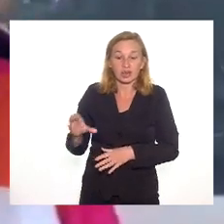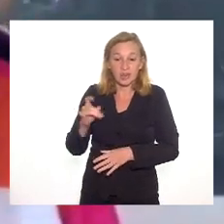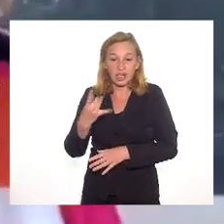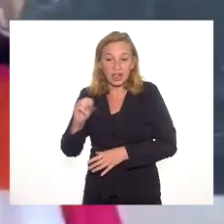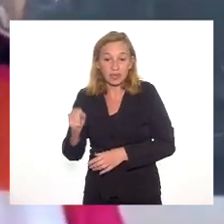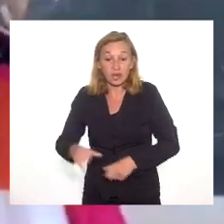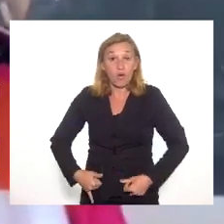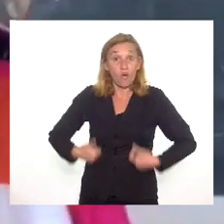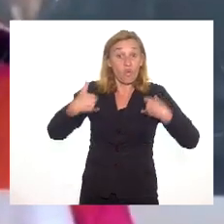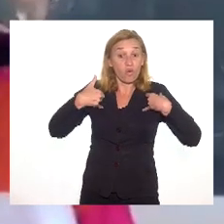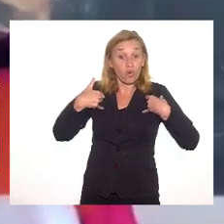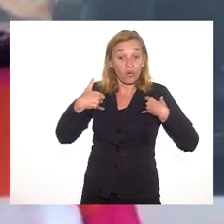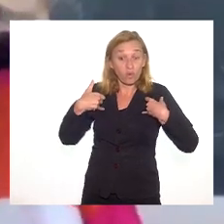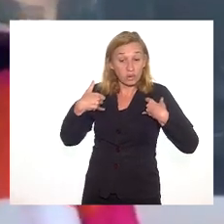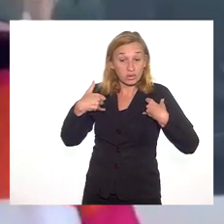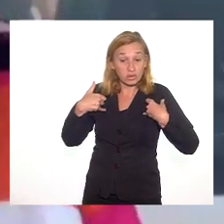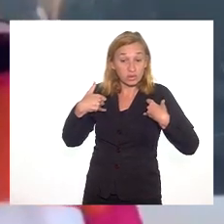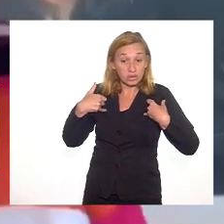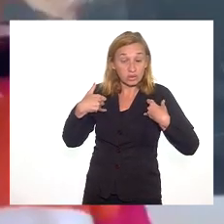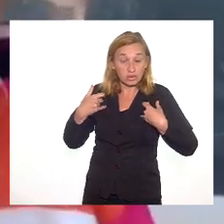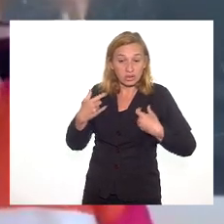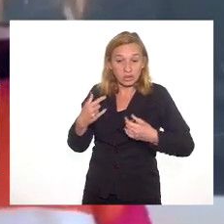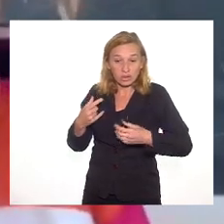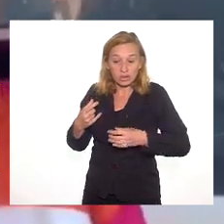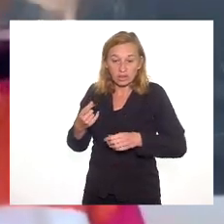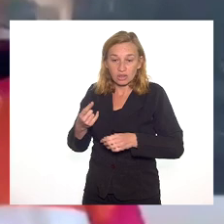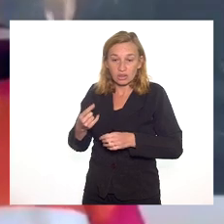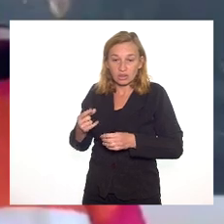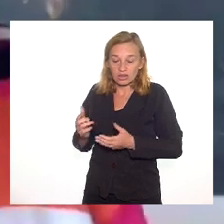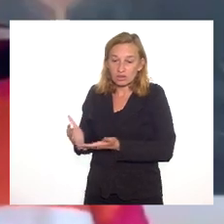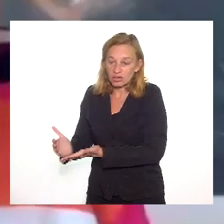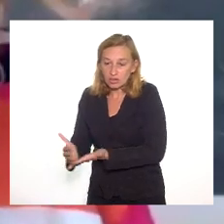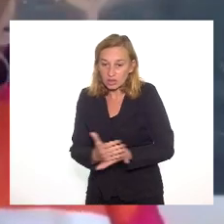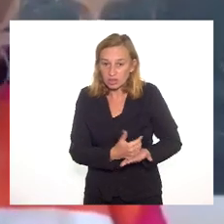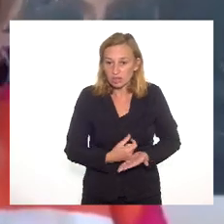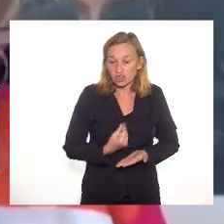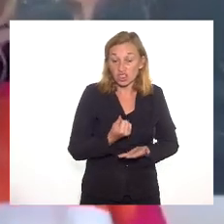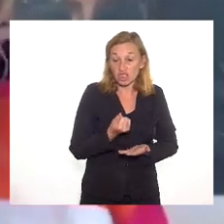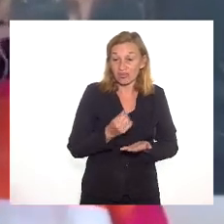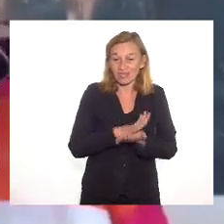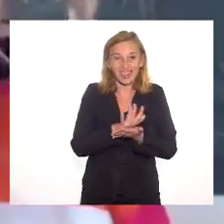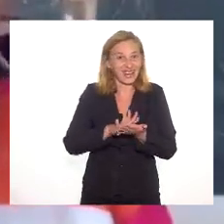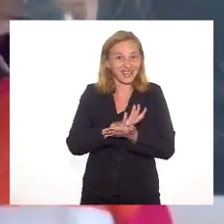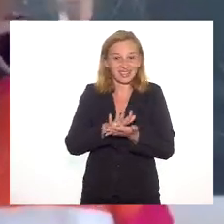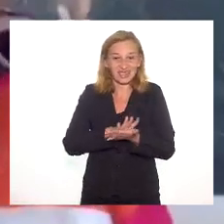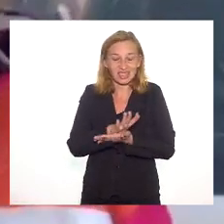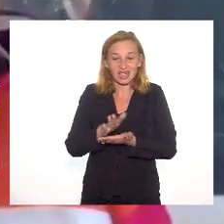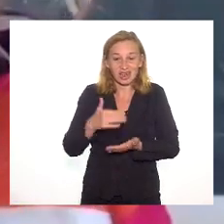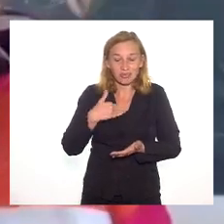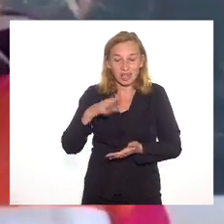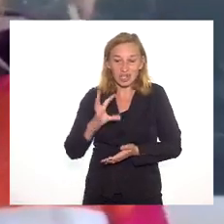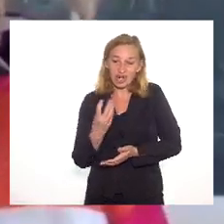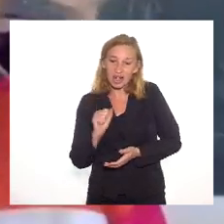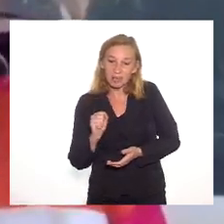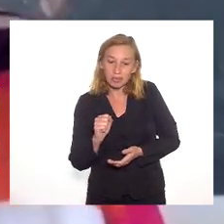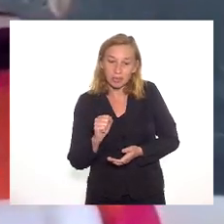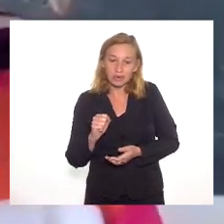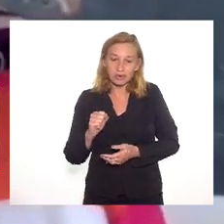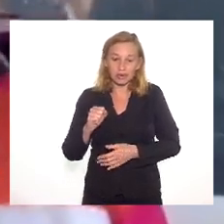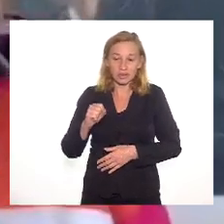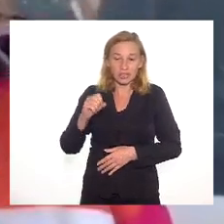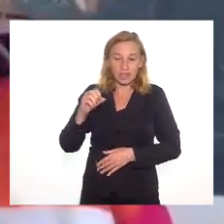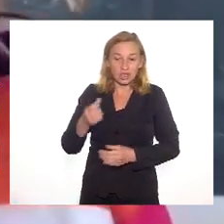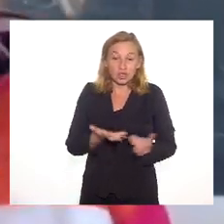com muito orgulho, com um financiamento coletivo que não reuniu quase dinheiro nenhum. A minha campanha foi feita por militantes,